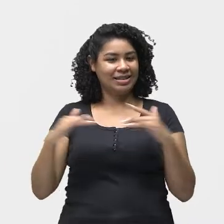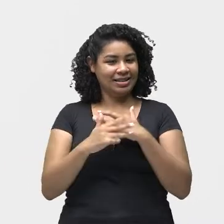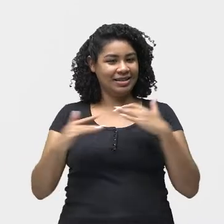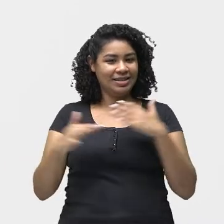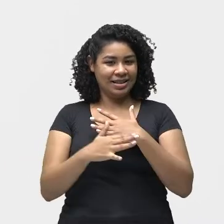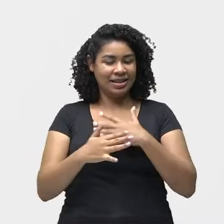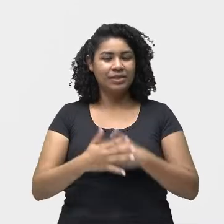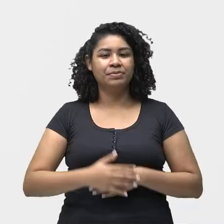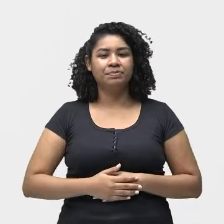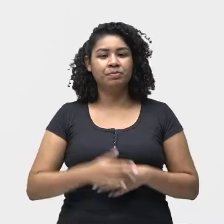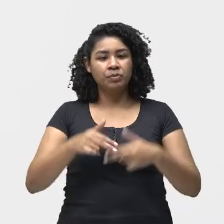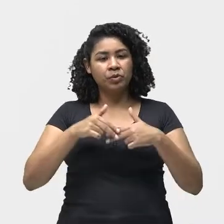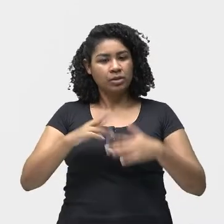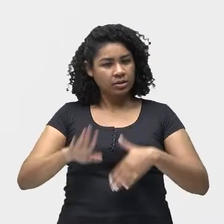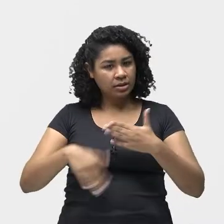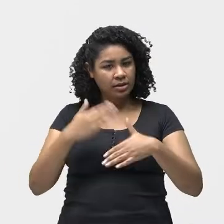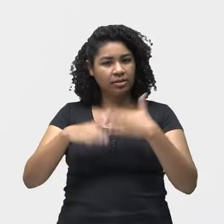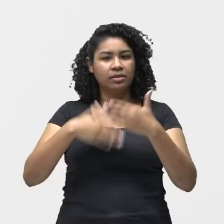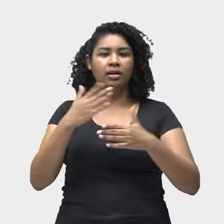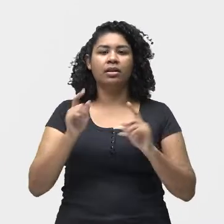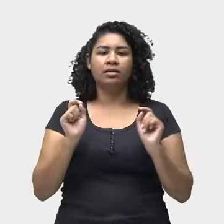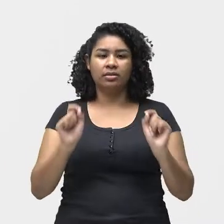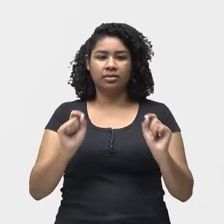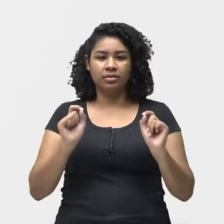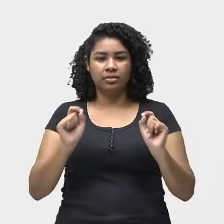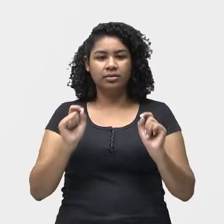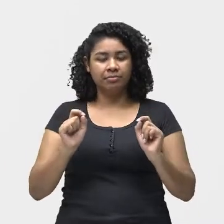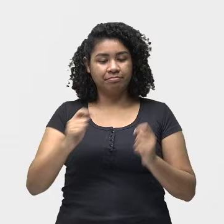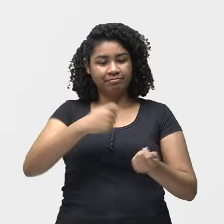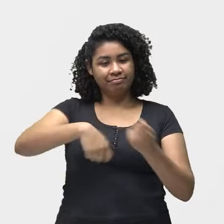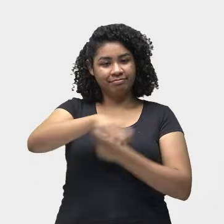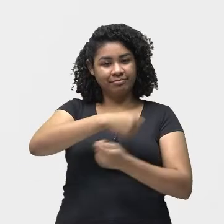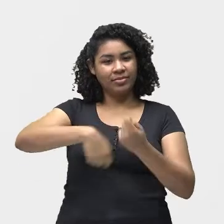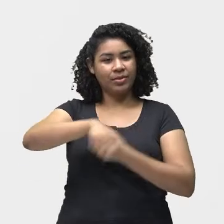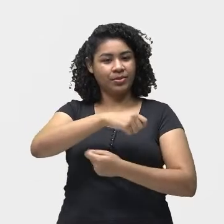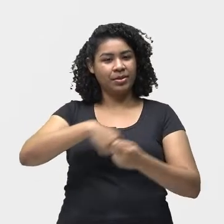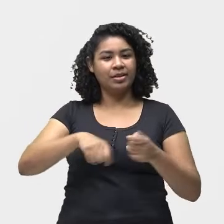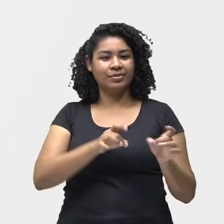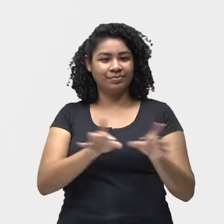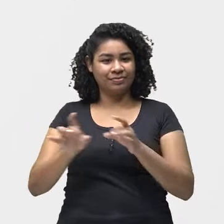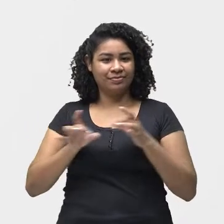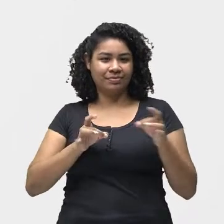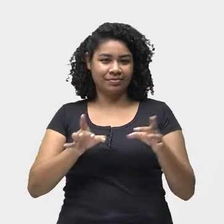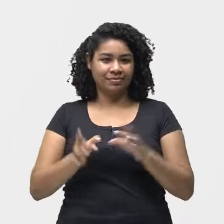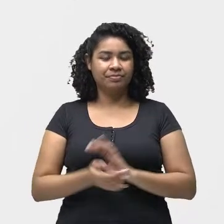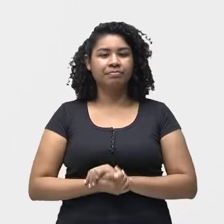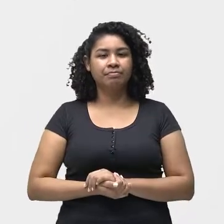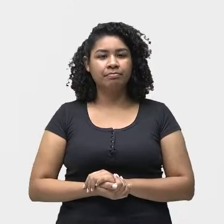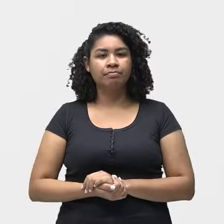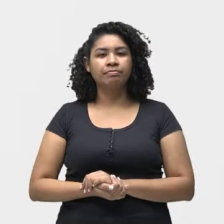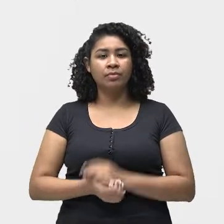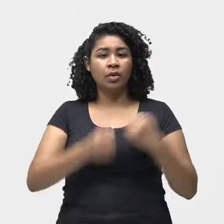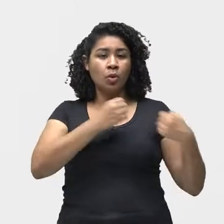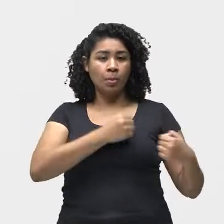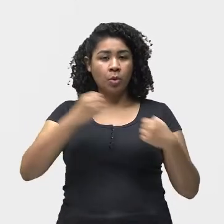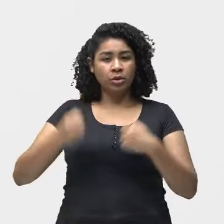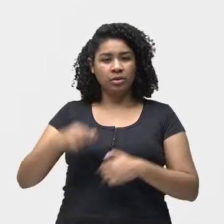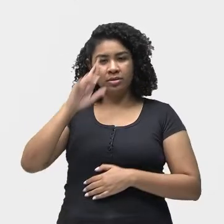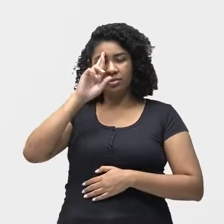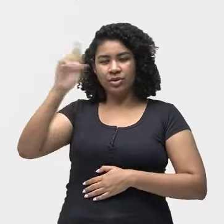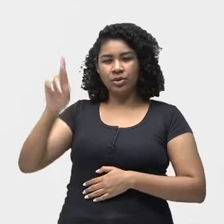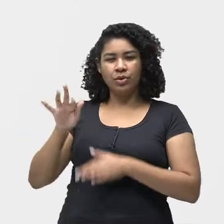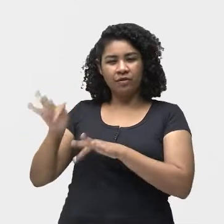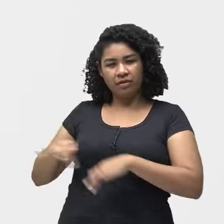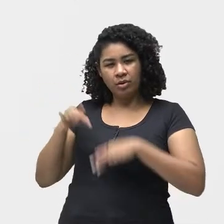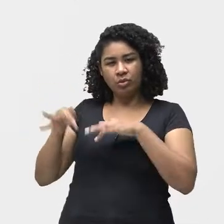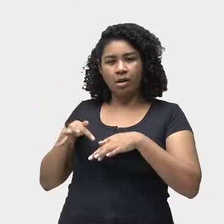desenvolveria substancialmente o comércio. Continuando o nosso texto, a diminuição do poder dos senhores feudais